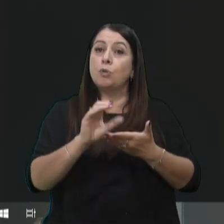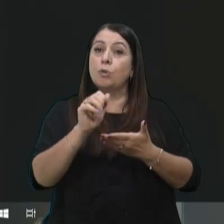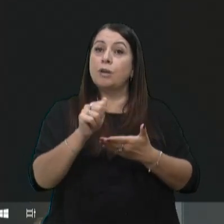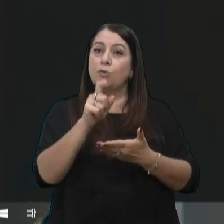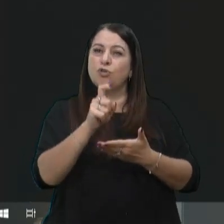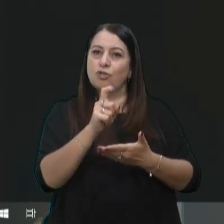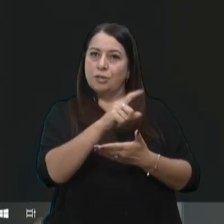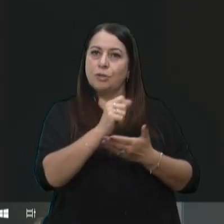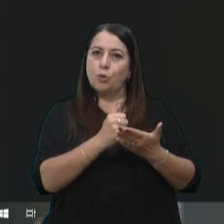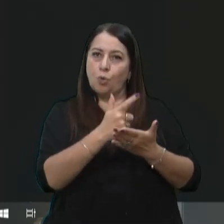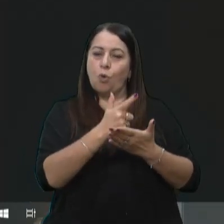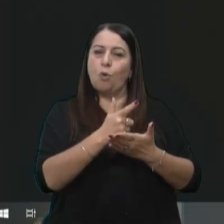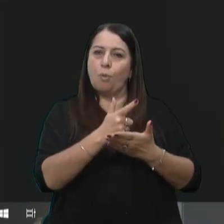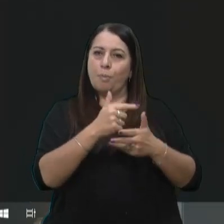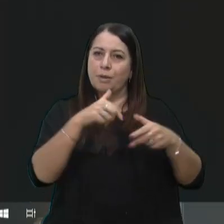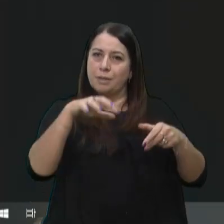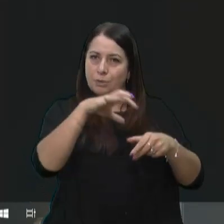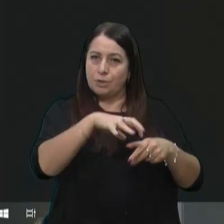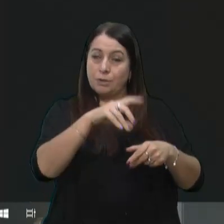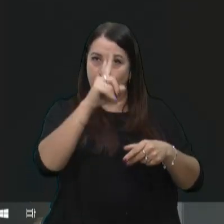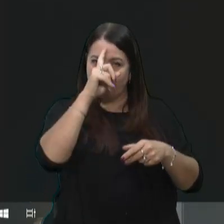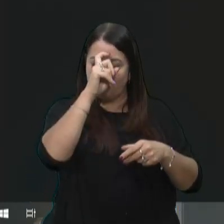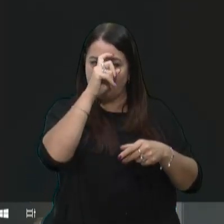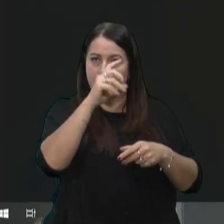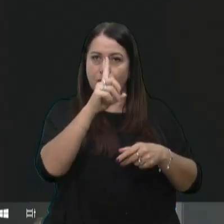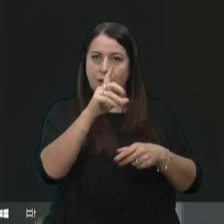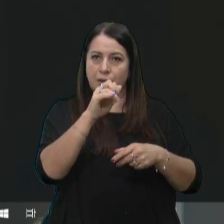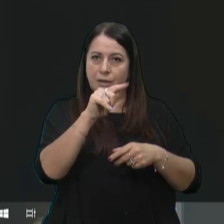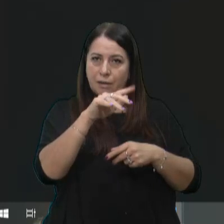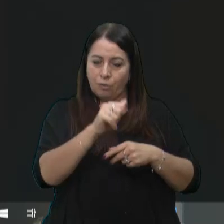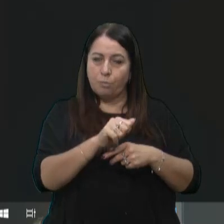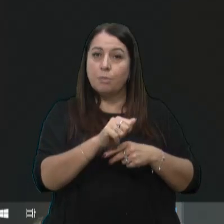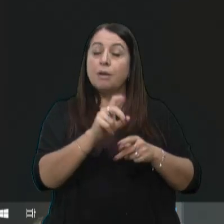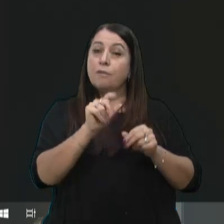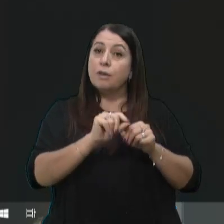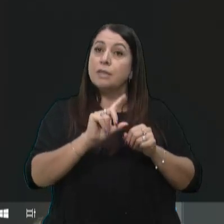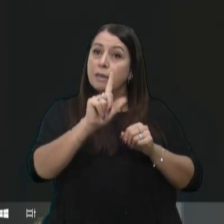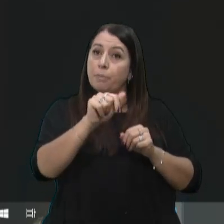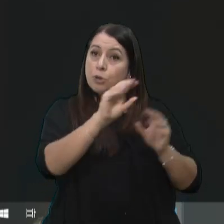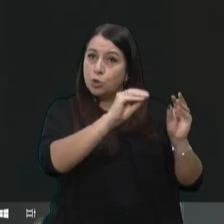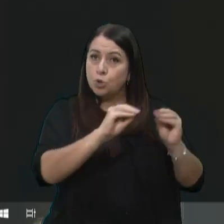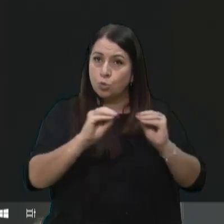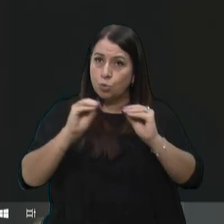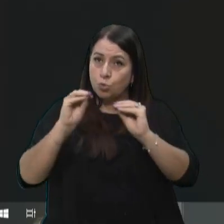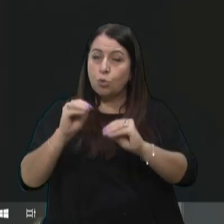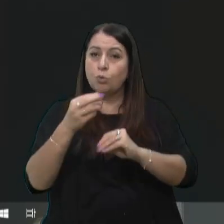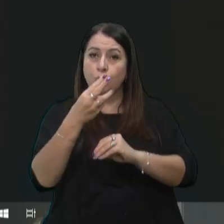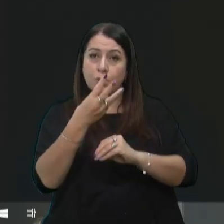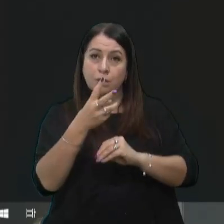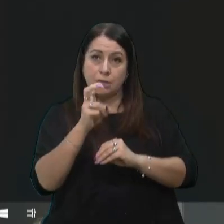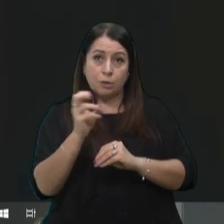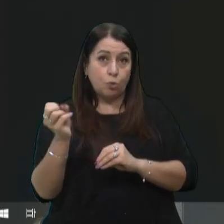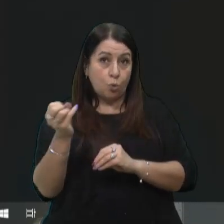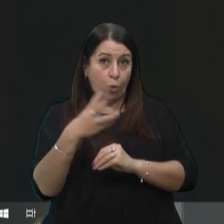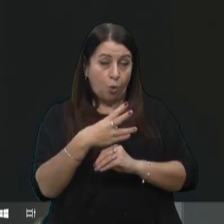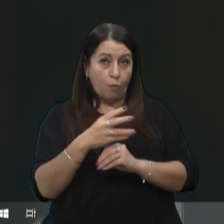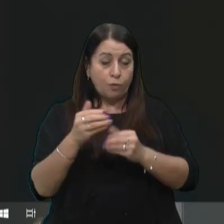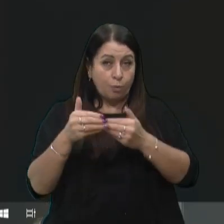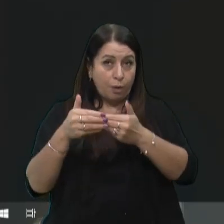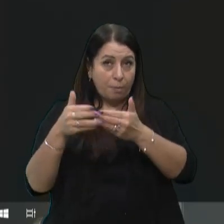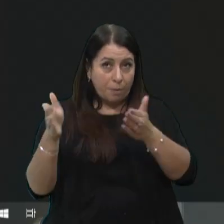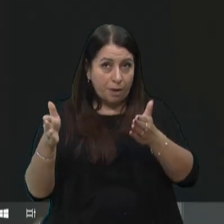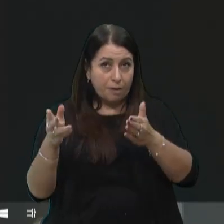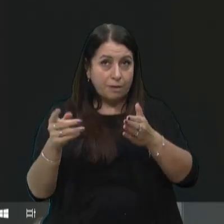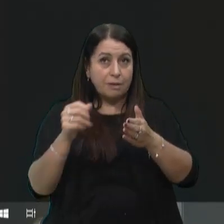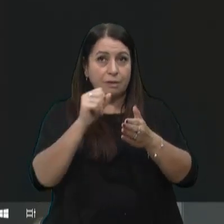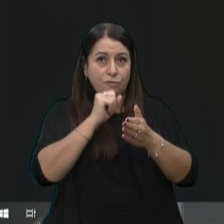compras e central de recebimento do HG dá uma de Freitas Borges após essa transferências os 35 novos leitos serão abertos